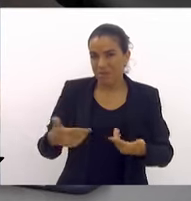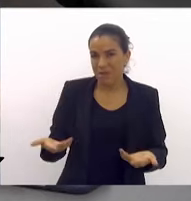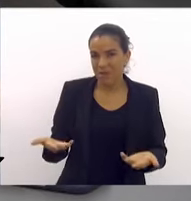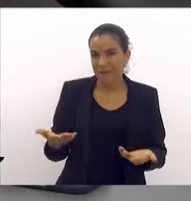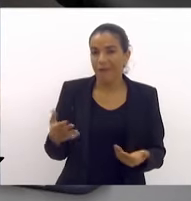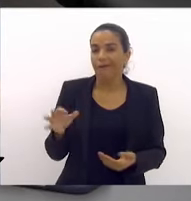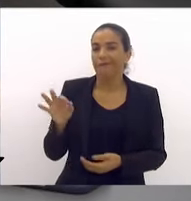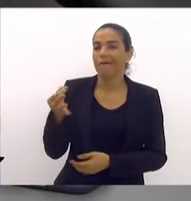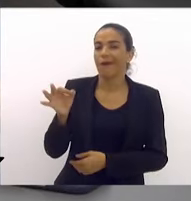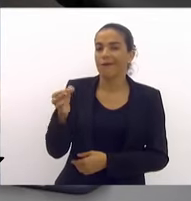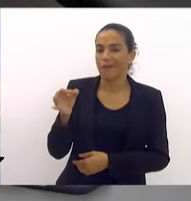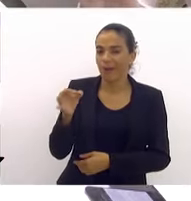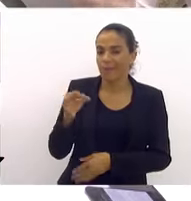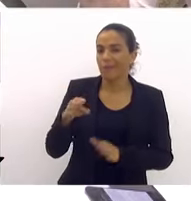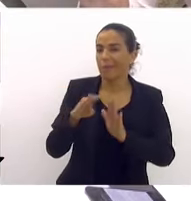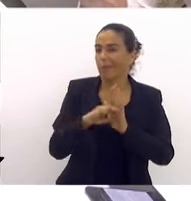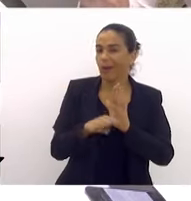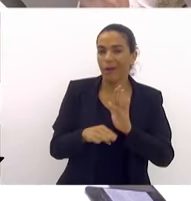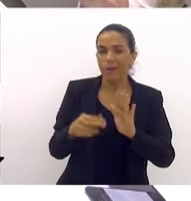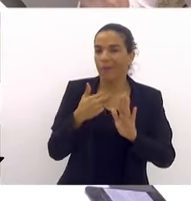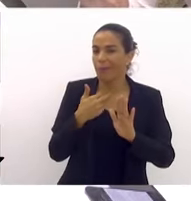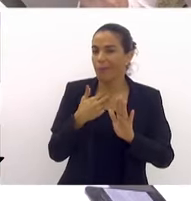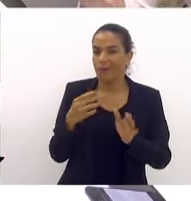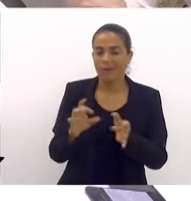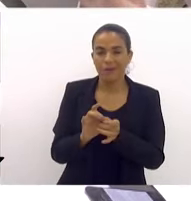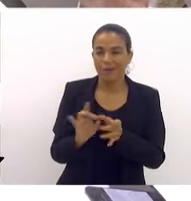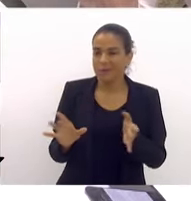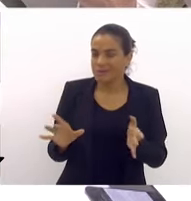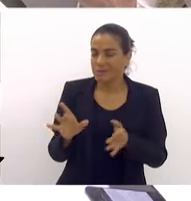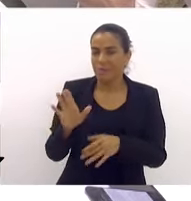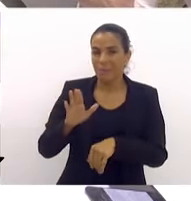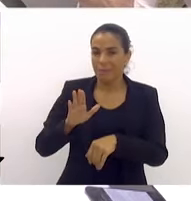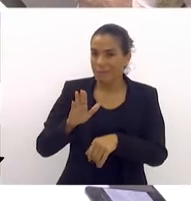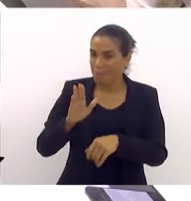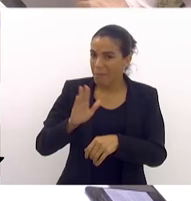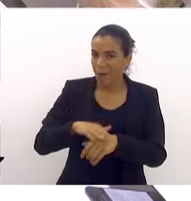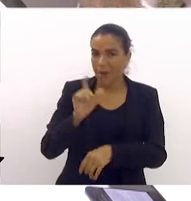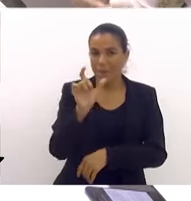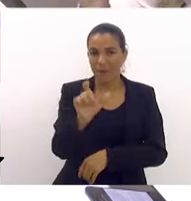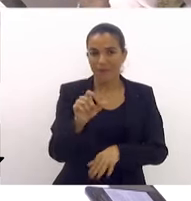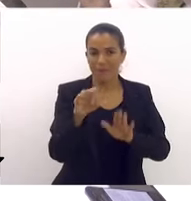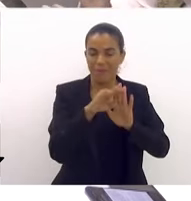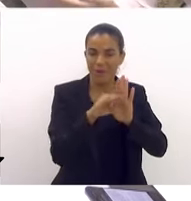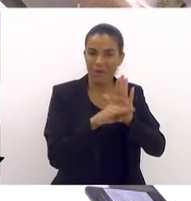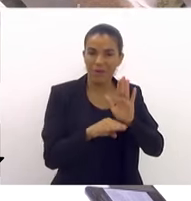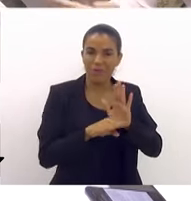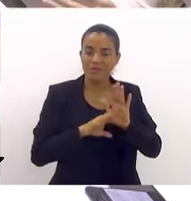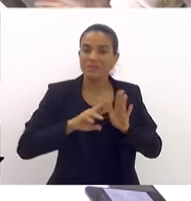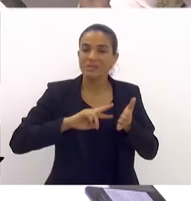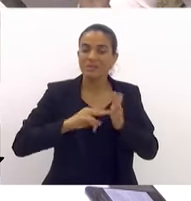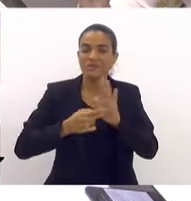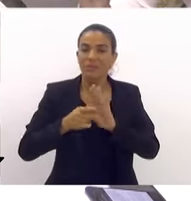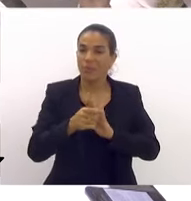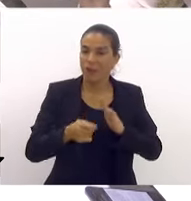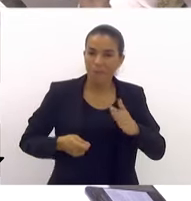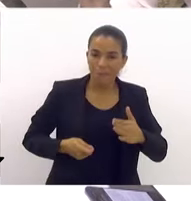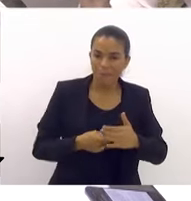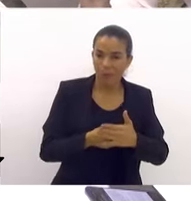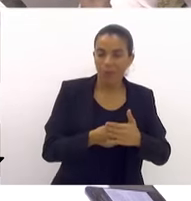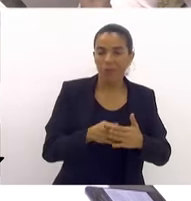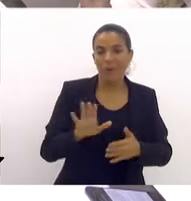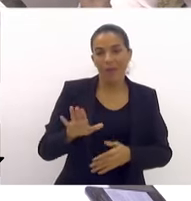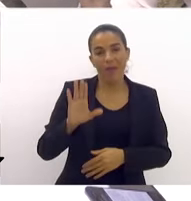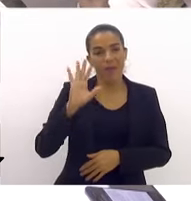já tinha combinado que programa não precisa ser autorizativo, que o próprio programa já não é impositivo. Isso aí é uma definição